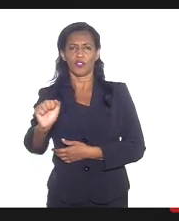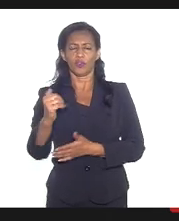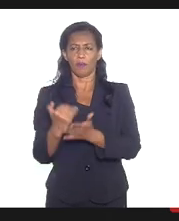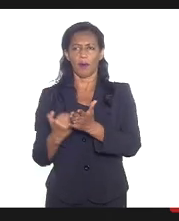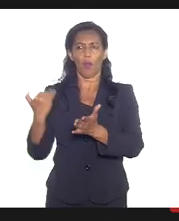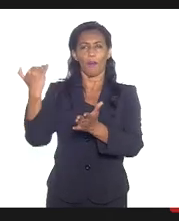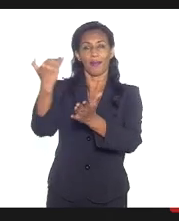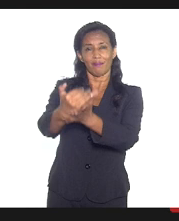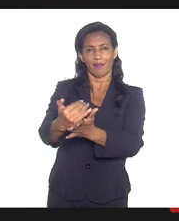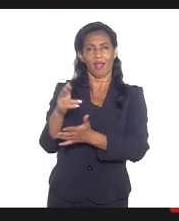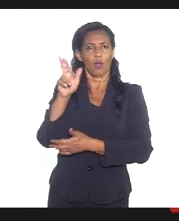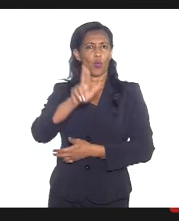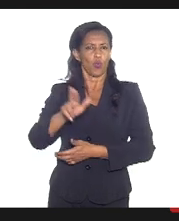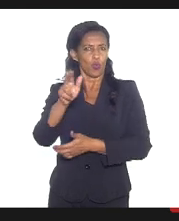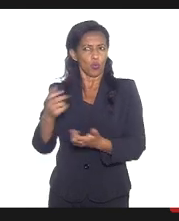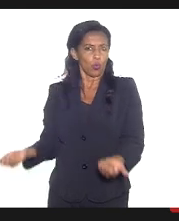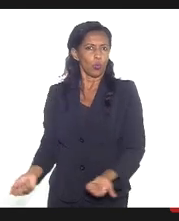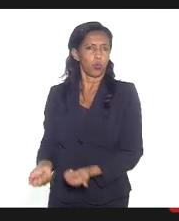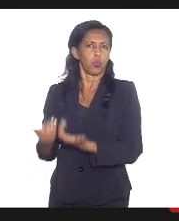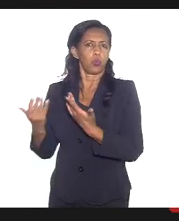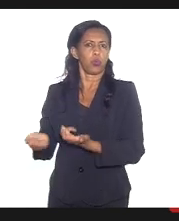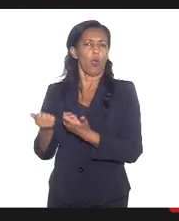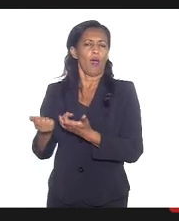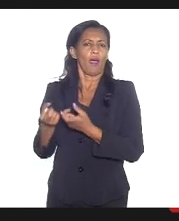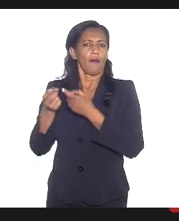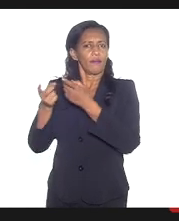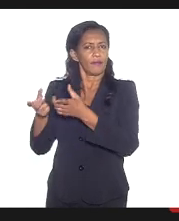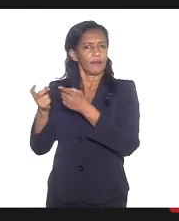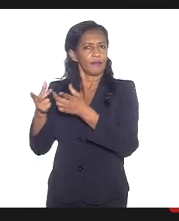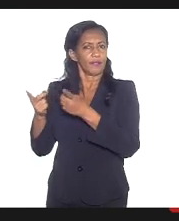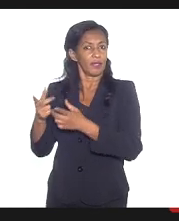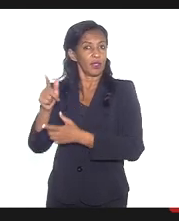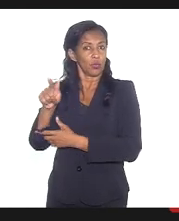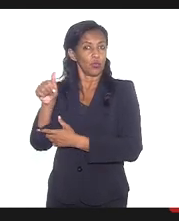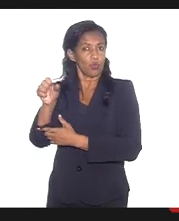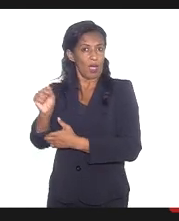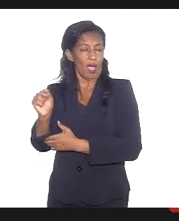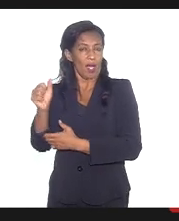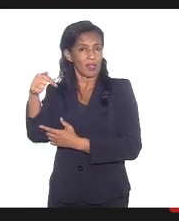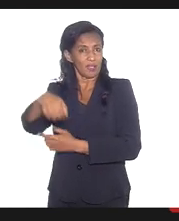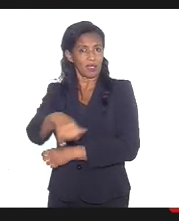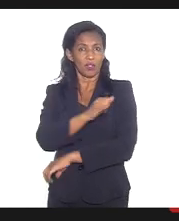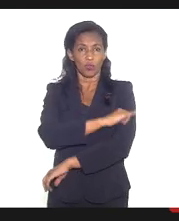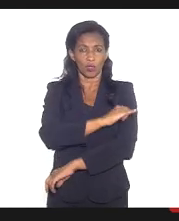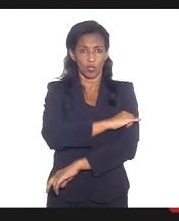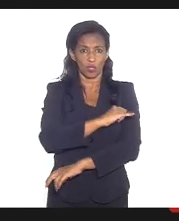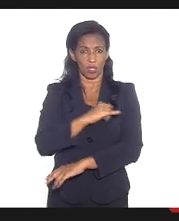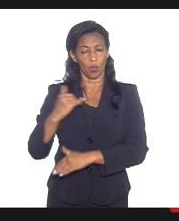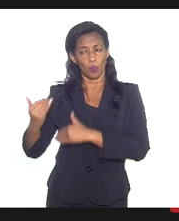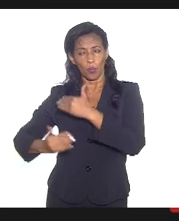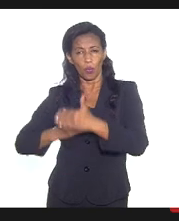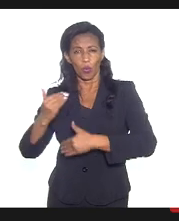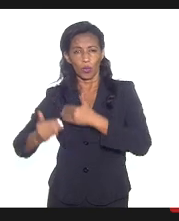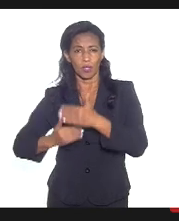essas utilizações, estimular a vinda de gás natural para o nosso Rio de Janeiro, processar e eu ter um mercado